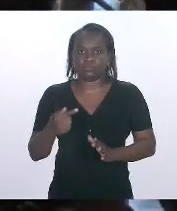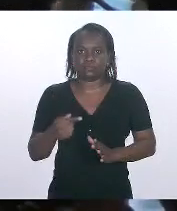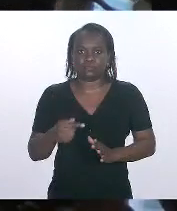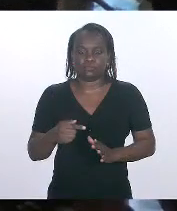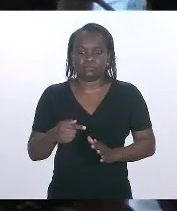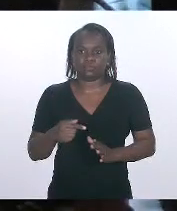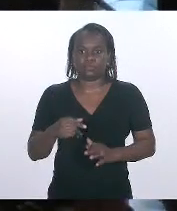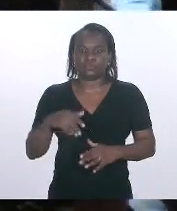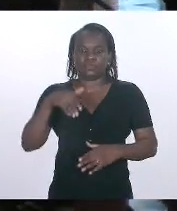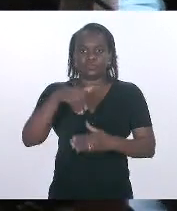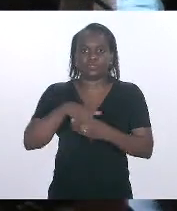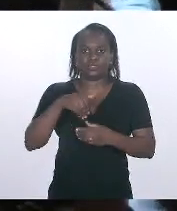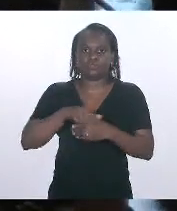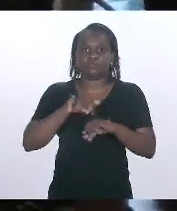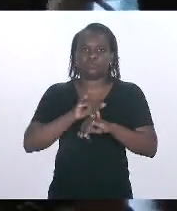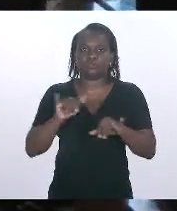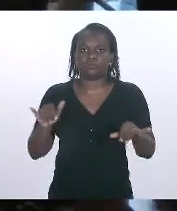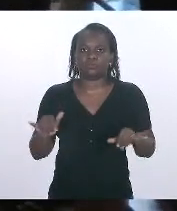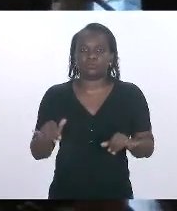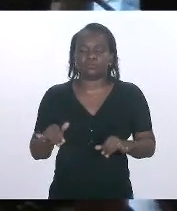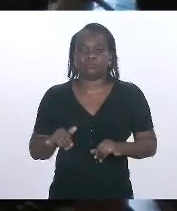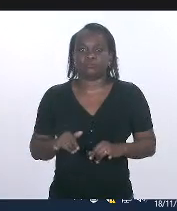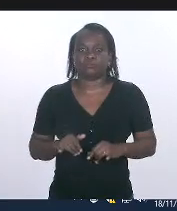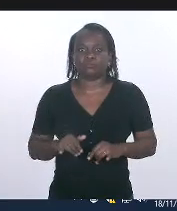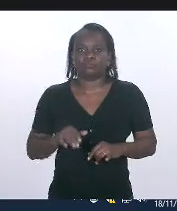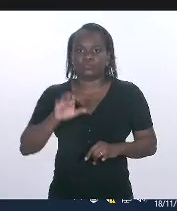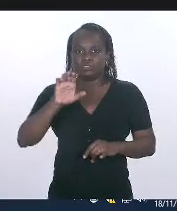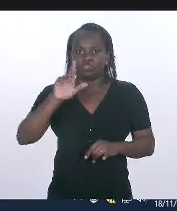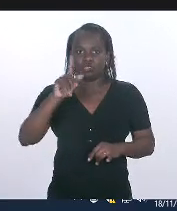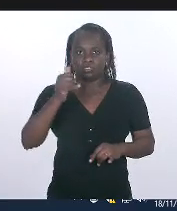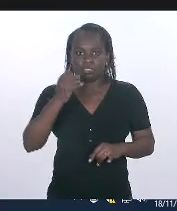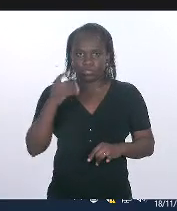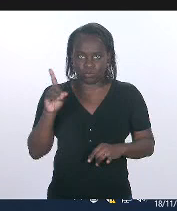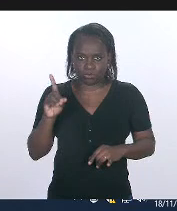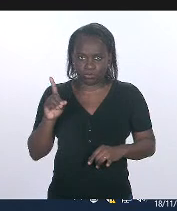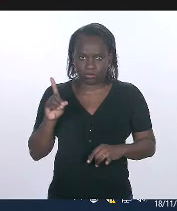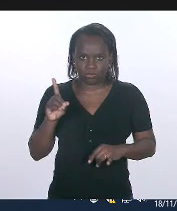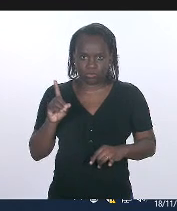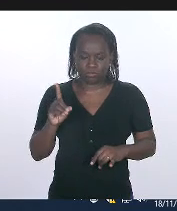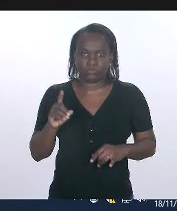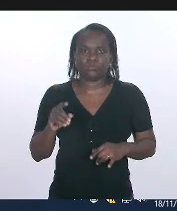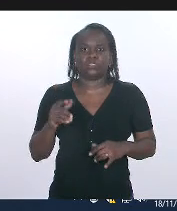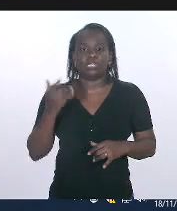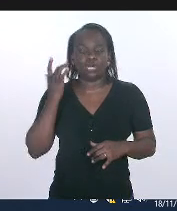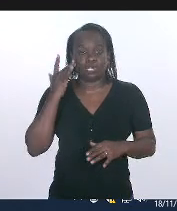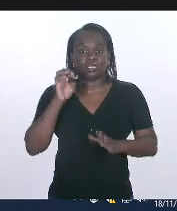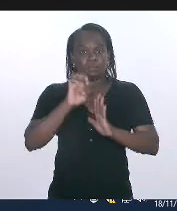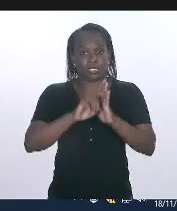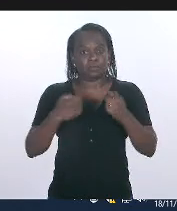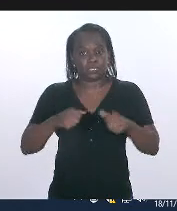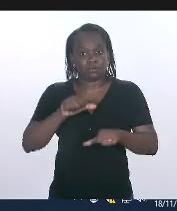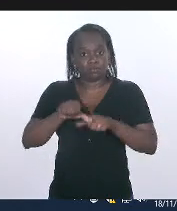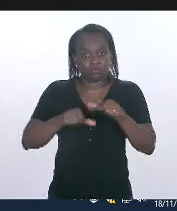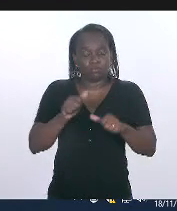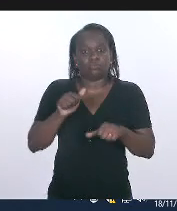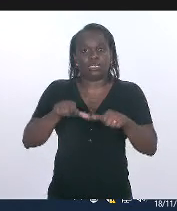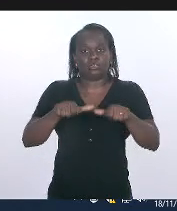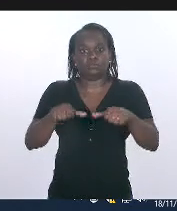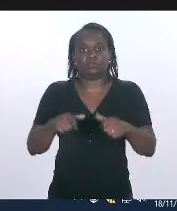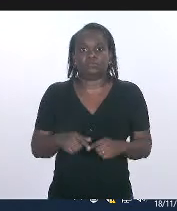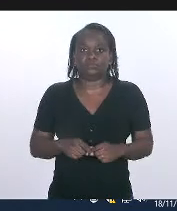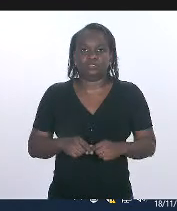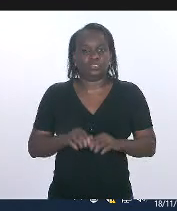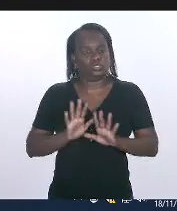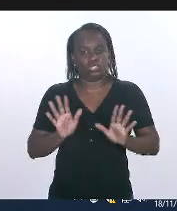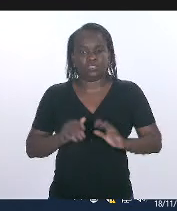presidente. Declaração de voto. Chicão? Acho que a emenda precisava de um ajuste aí, de atualização. Era